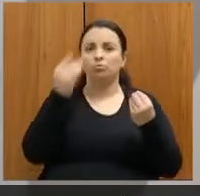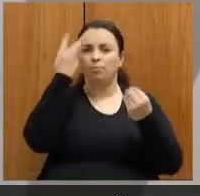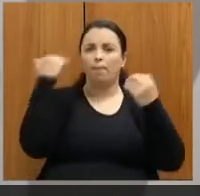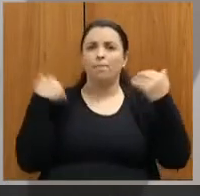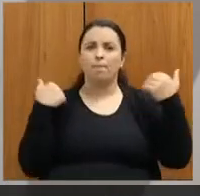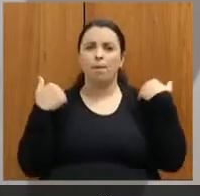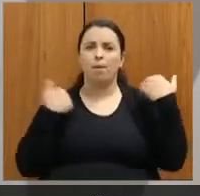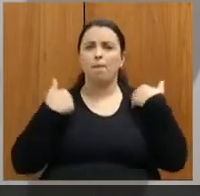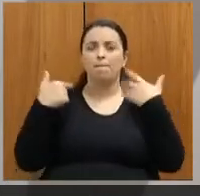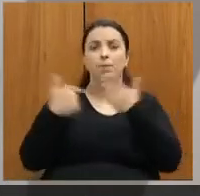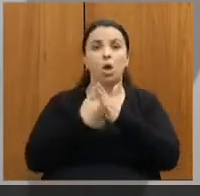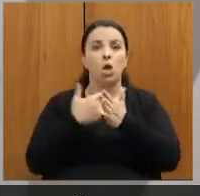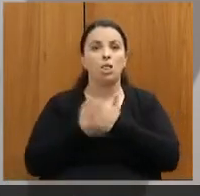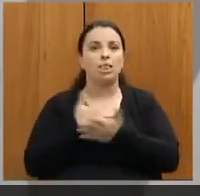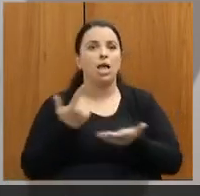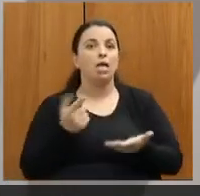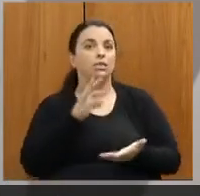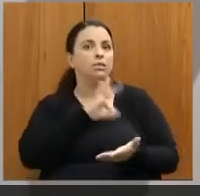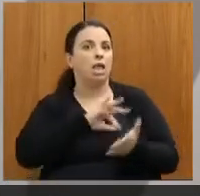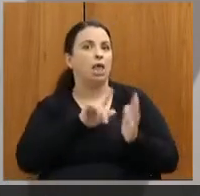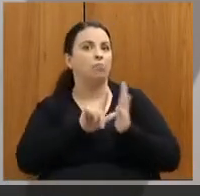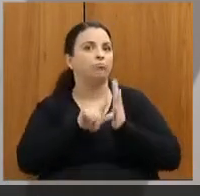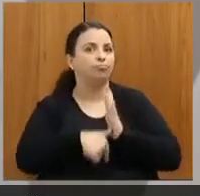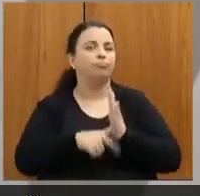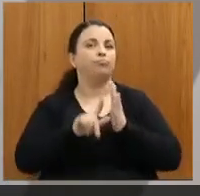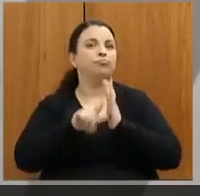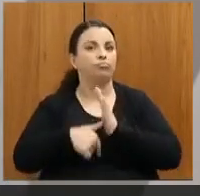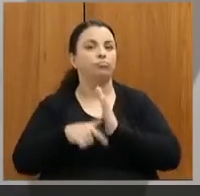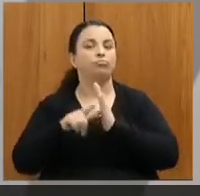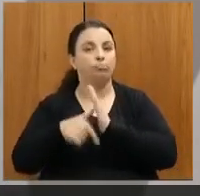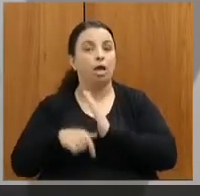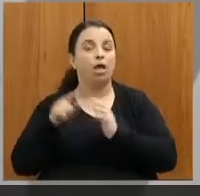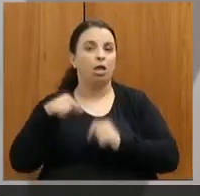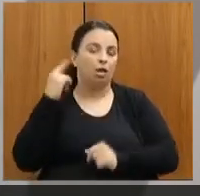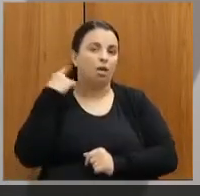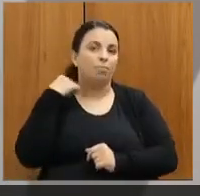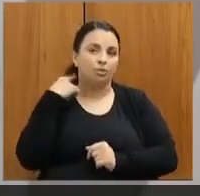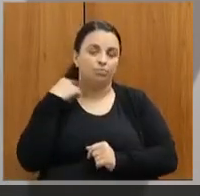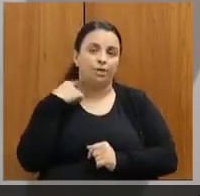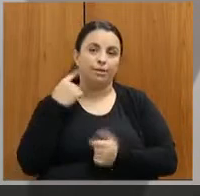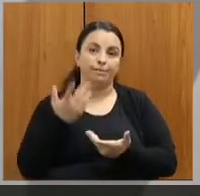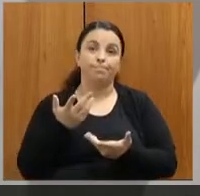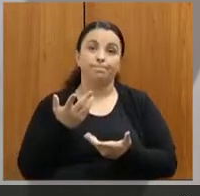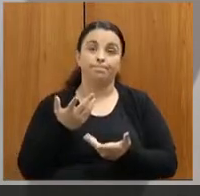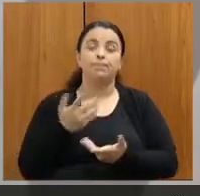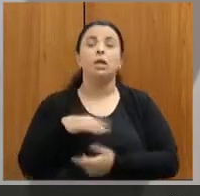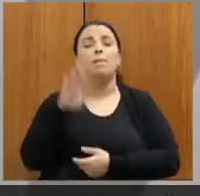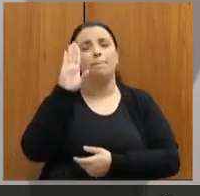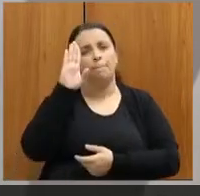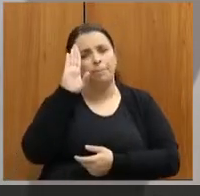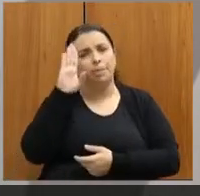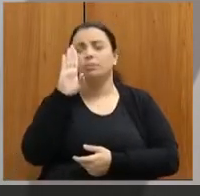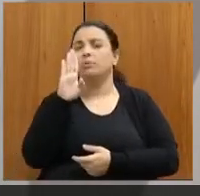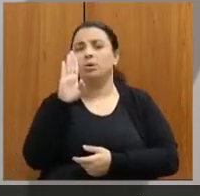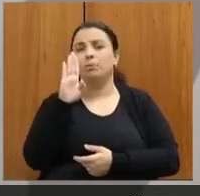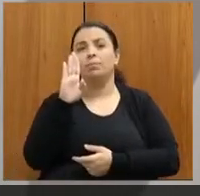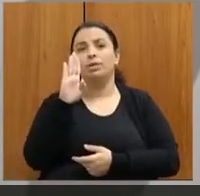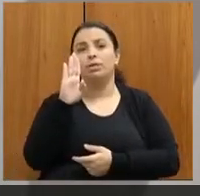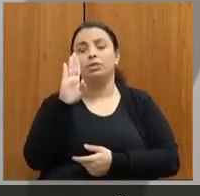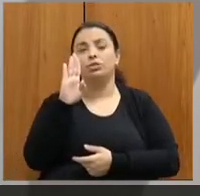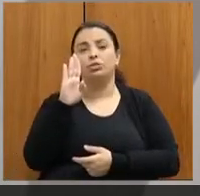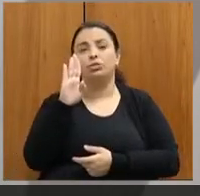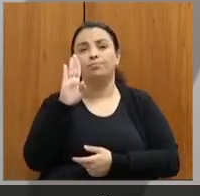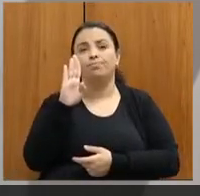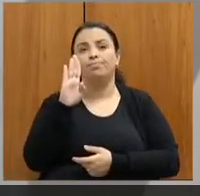do atraso dos salários no estado de Minas Gerais e principalmente num